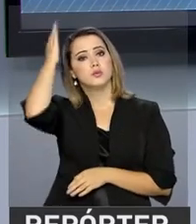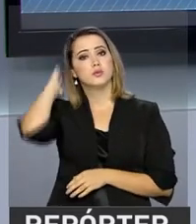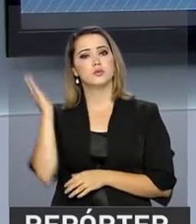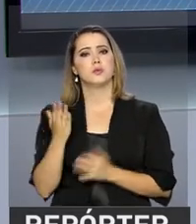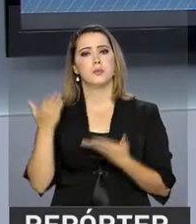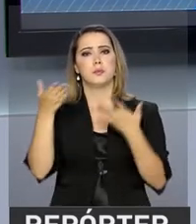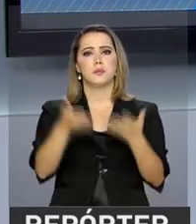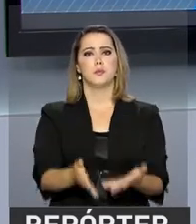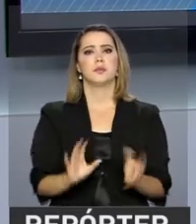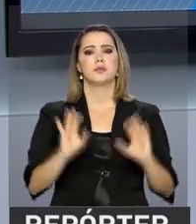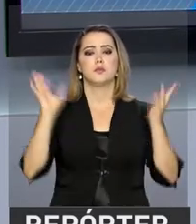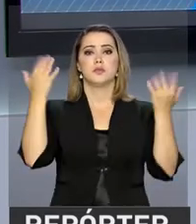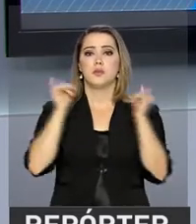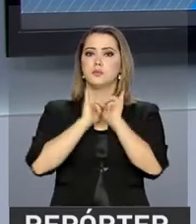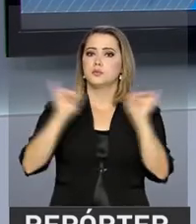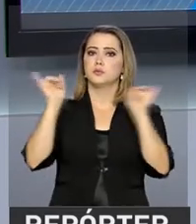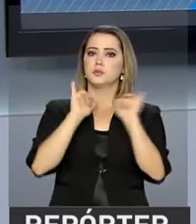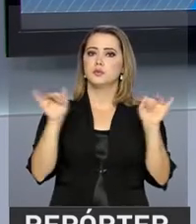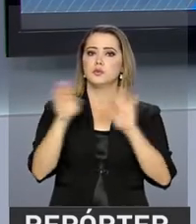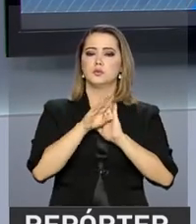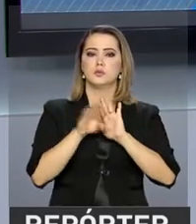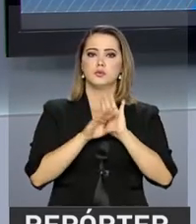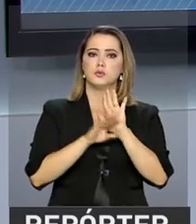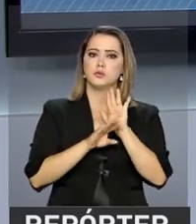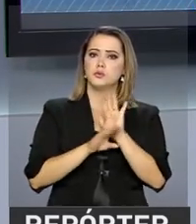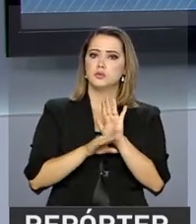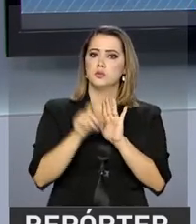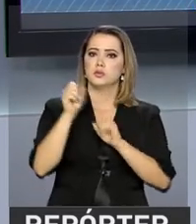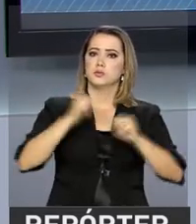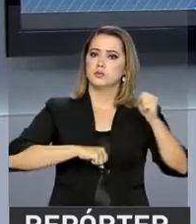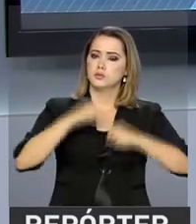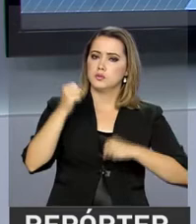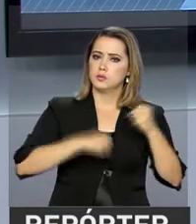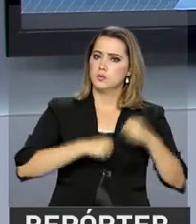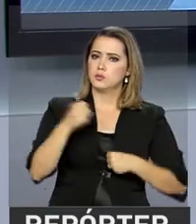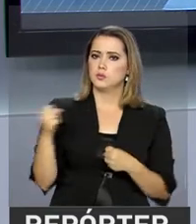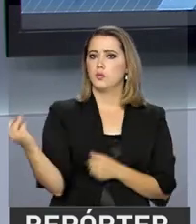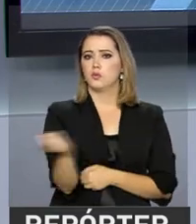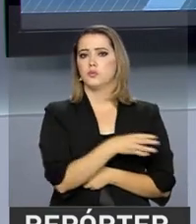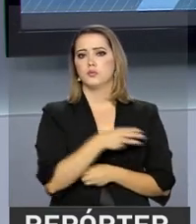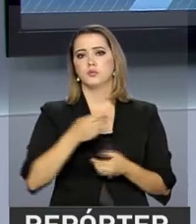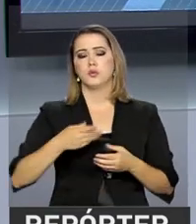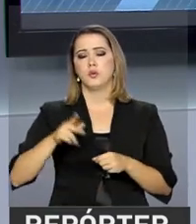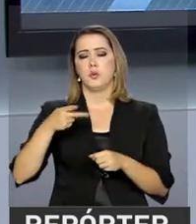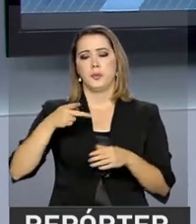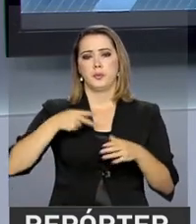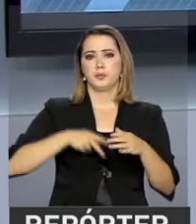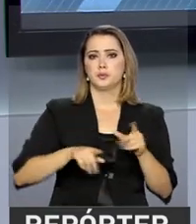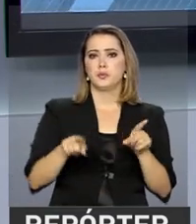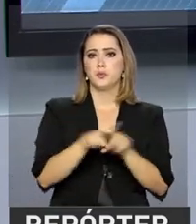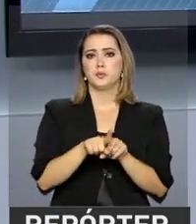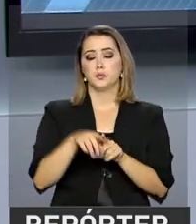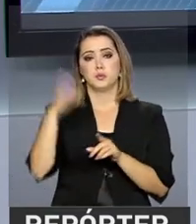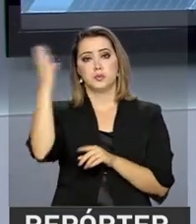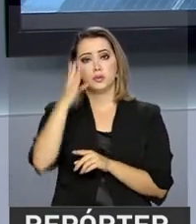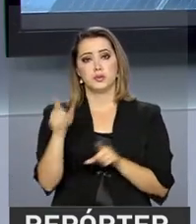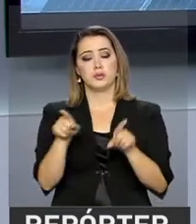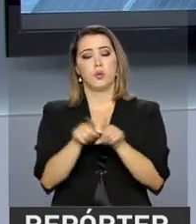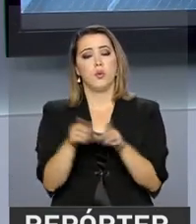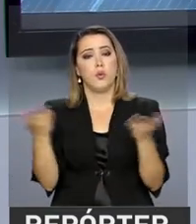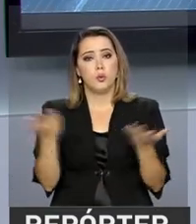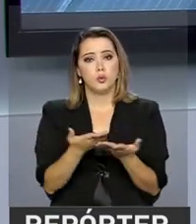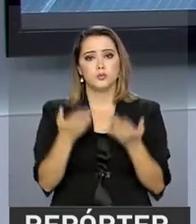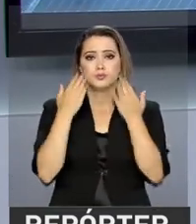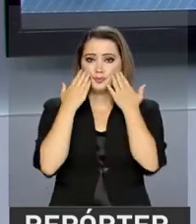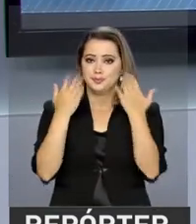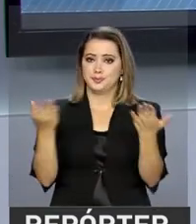temer participa da cerimônia de lançamento do programa de revitalização da indústria mineral brasileira a nbr vai transmitir